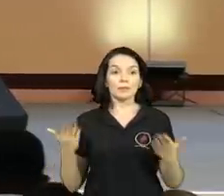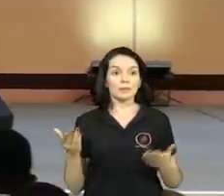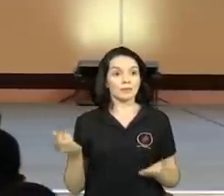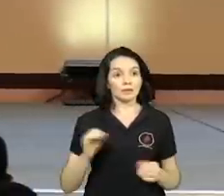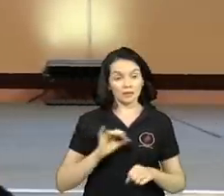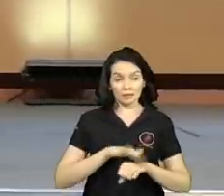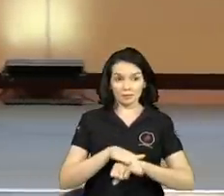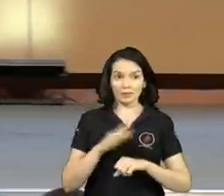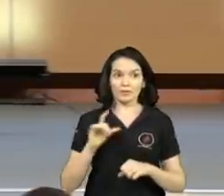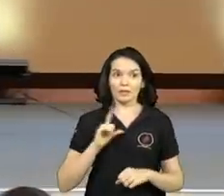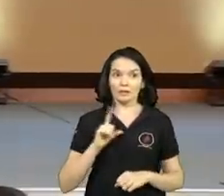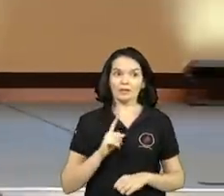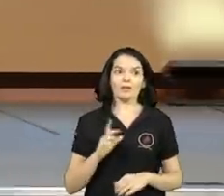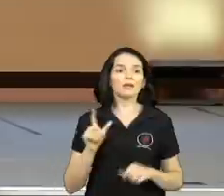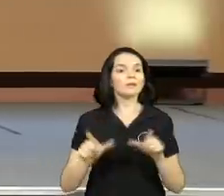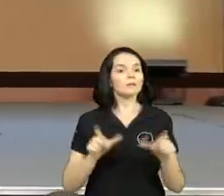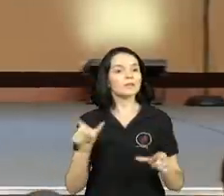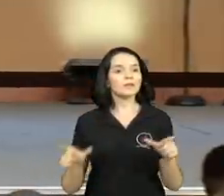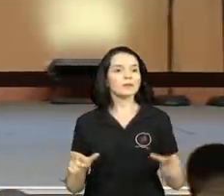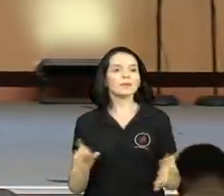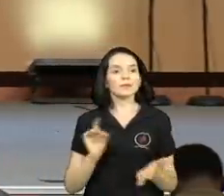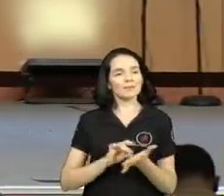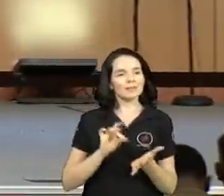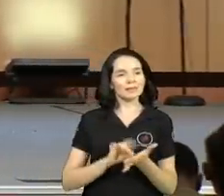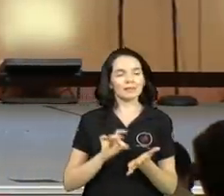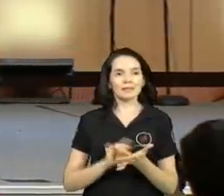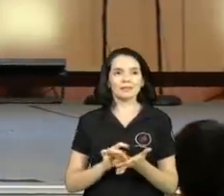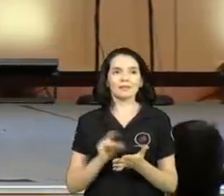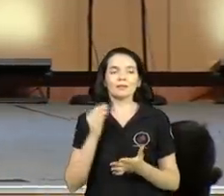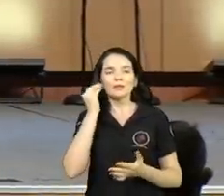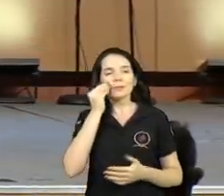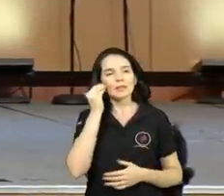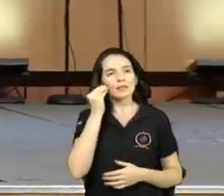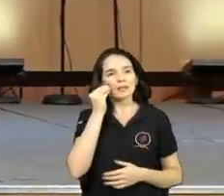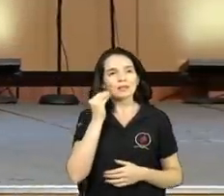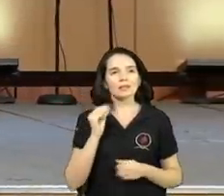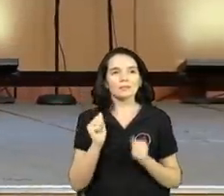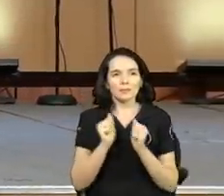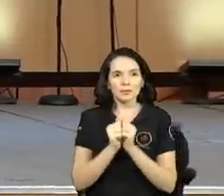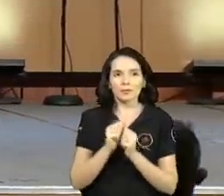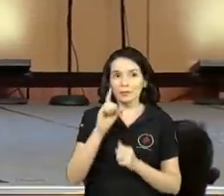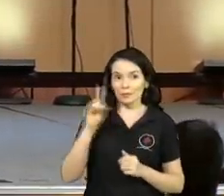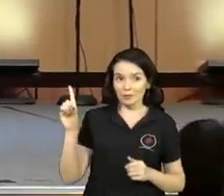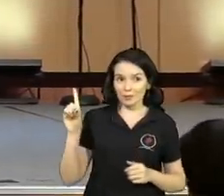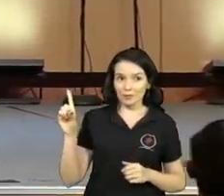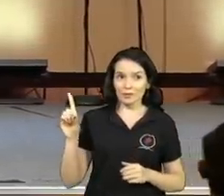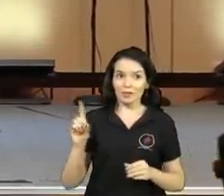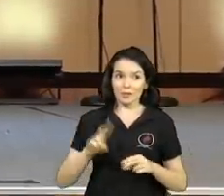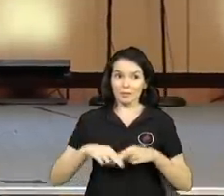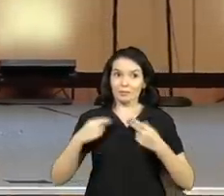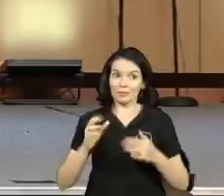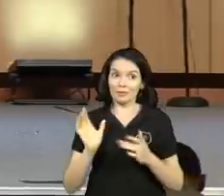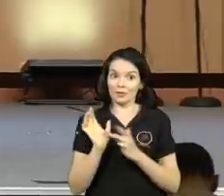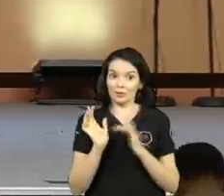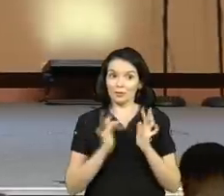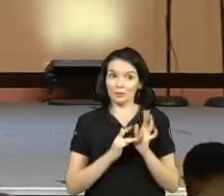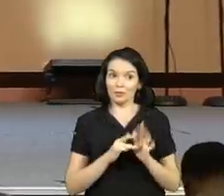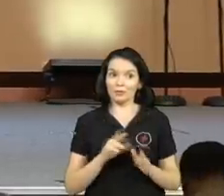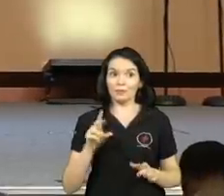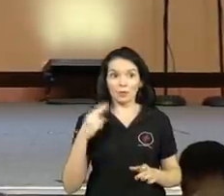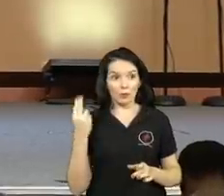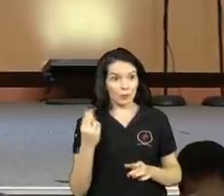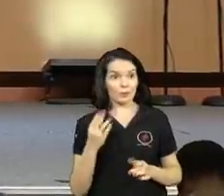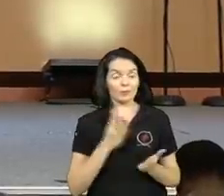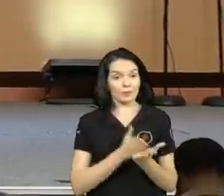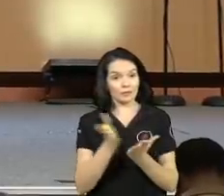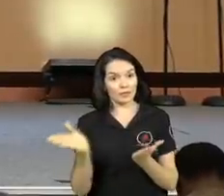alguém que quer realmente ter uma experiência pessoal com Deus através de Cristo, ou alguém que está afastado do Evangelho e quer voltar, eu quero orar